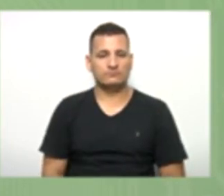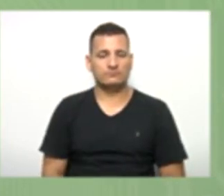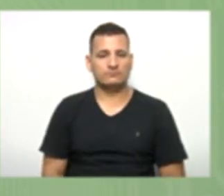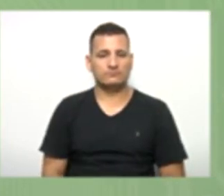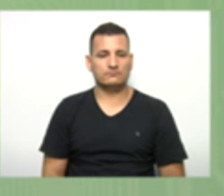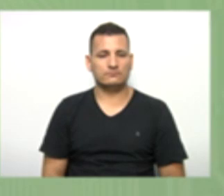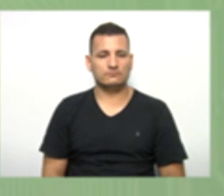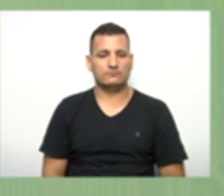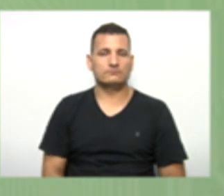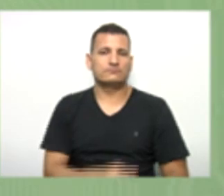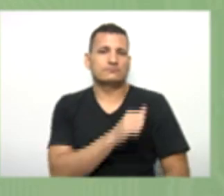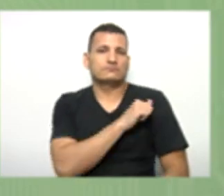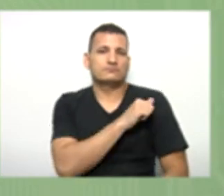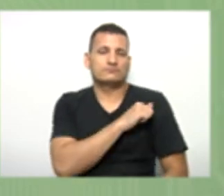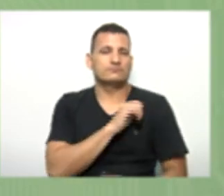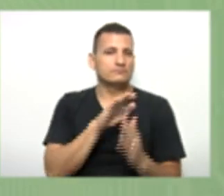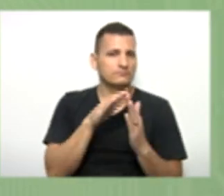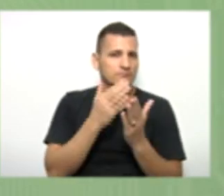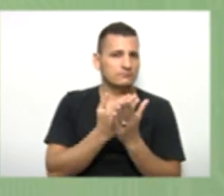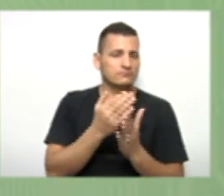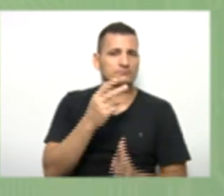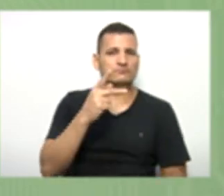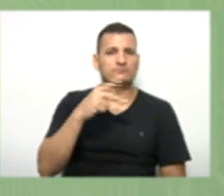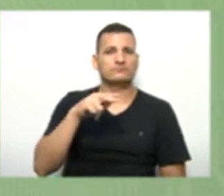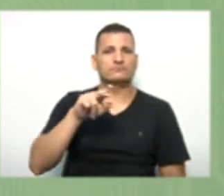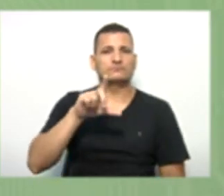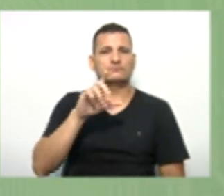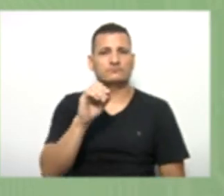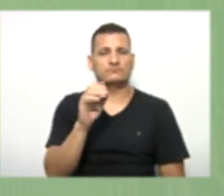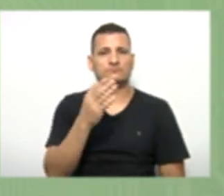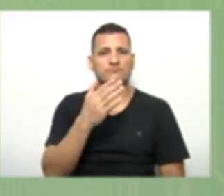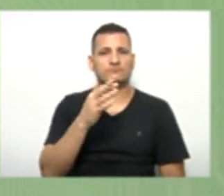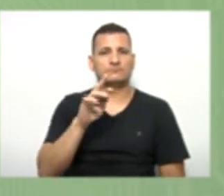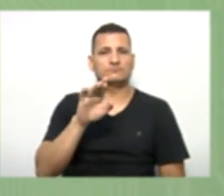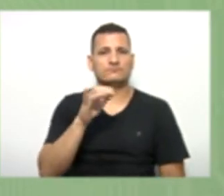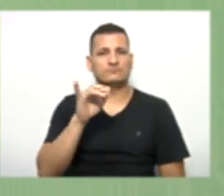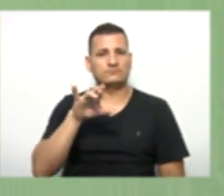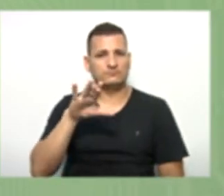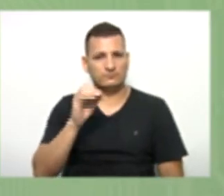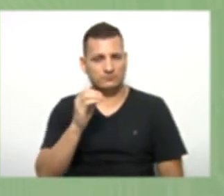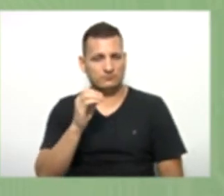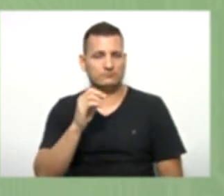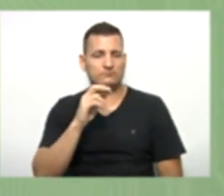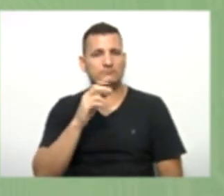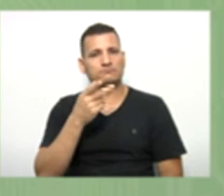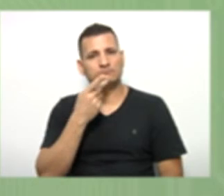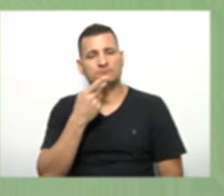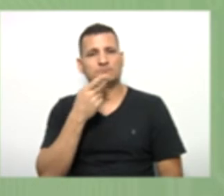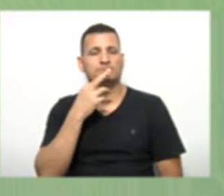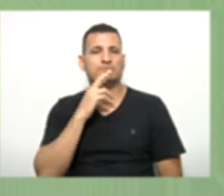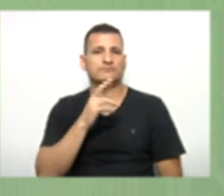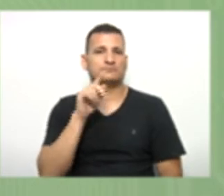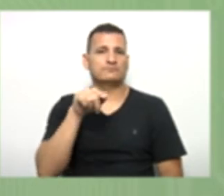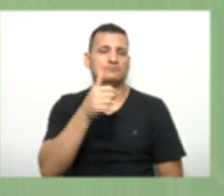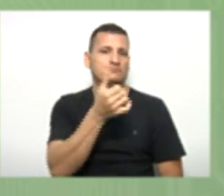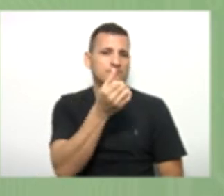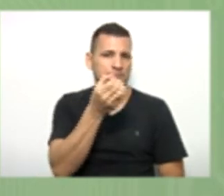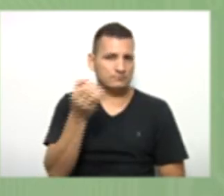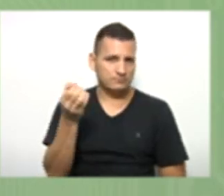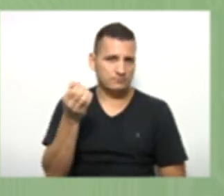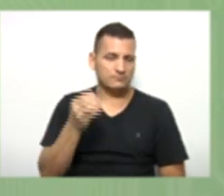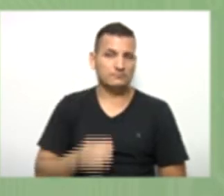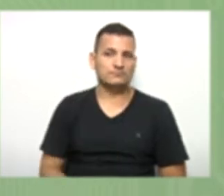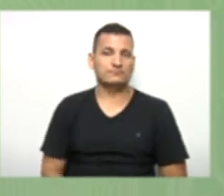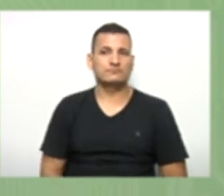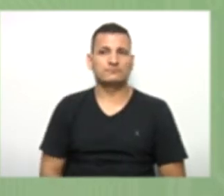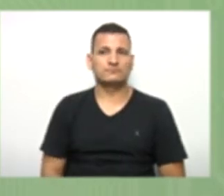Freire, alguns estão dizendo que aí o valor será de R$600. Vamos lá. Lembrando que